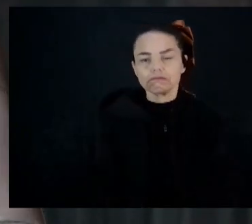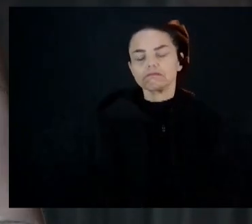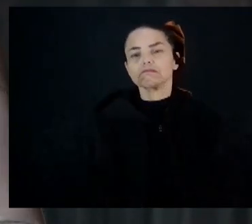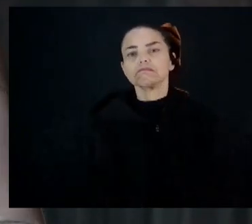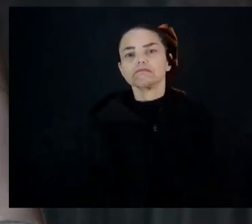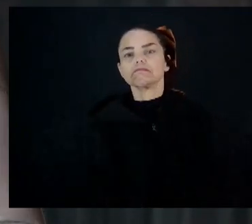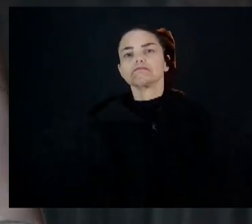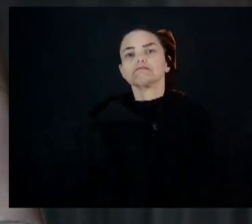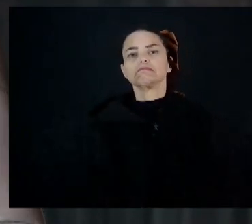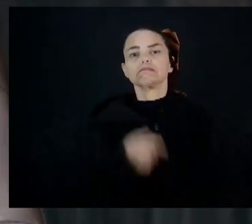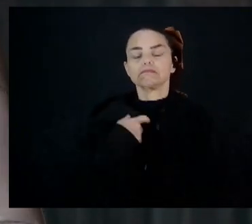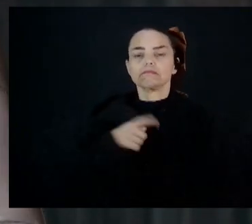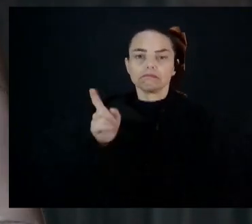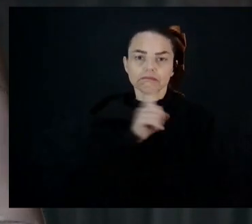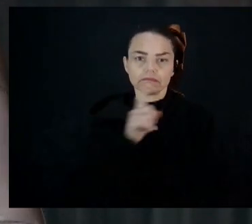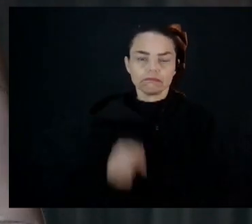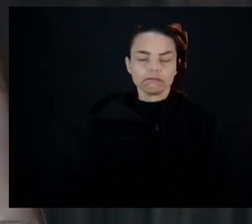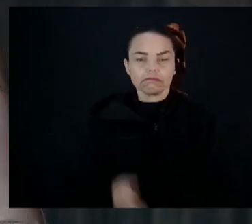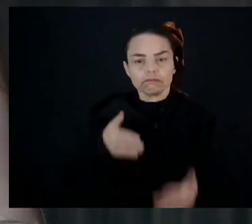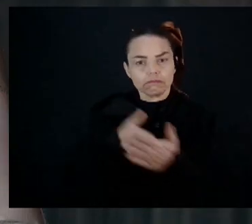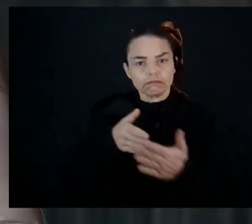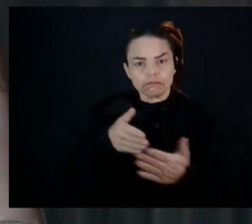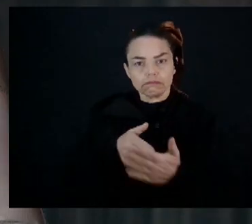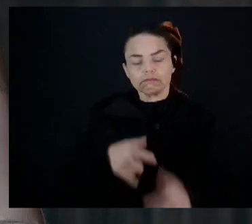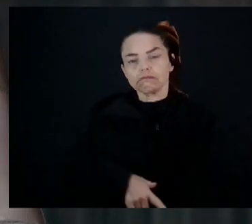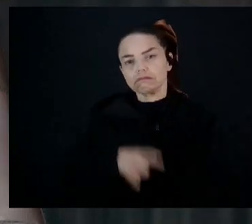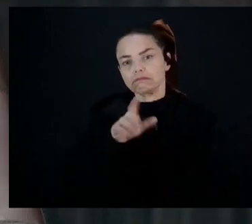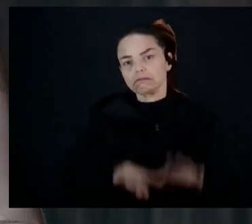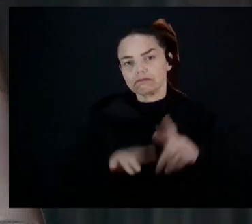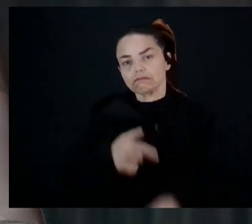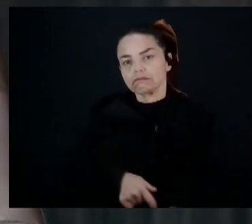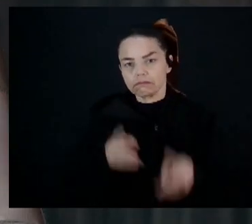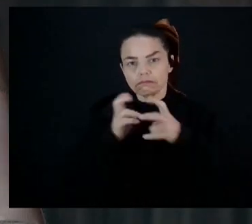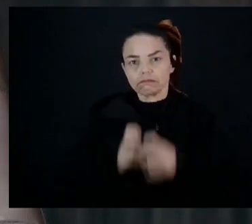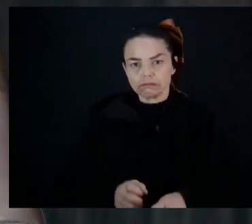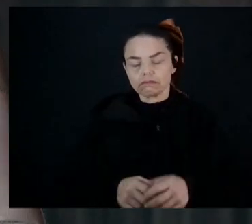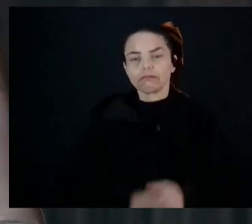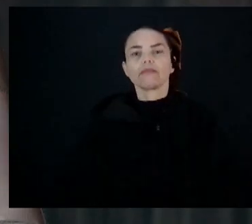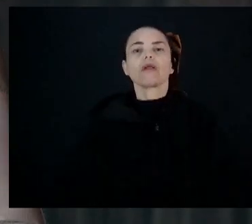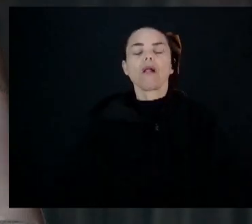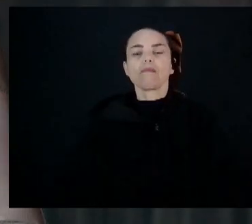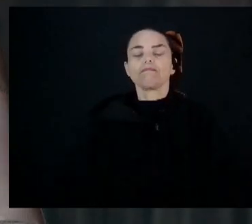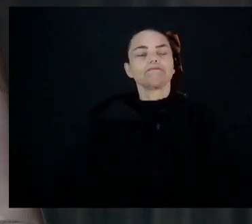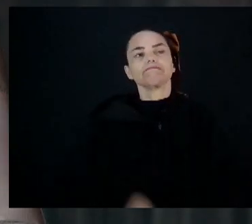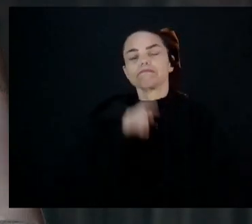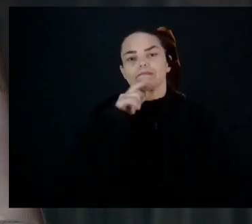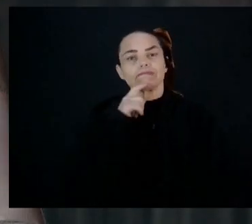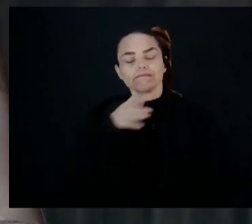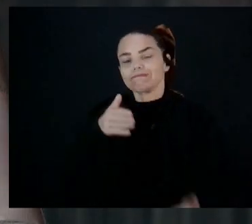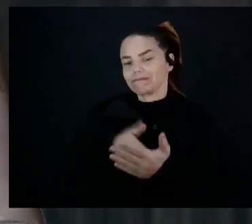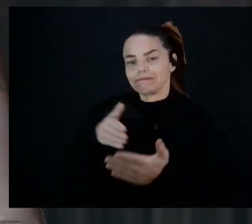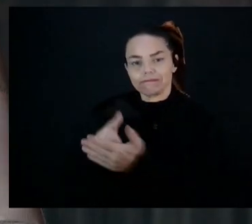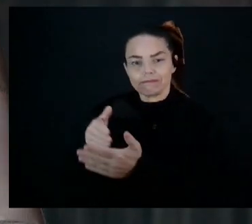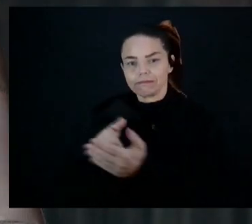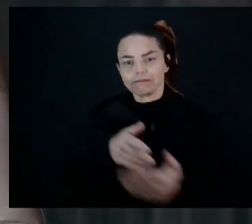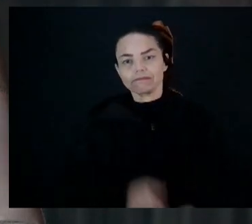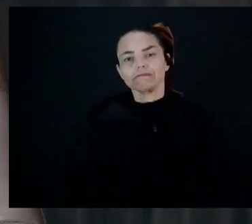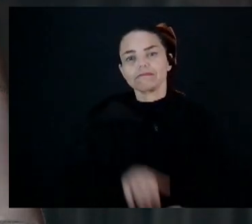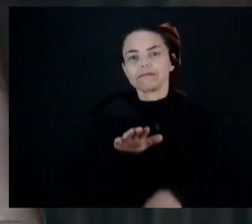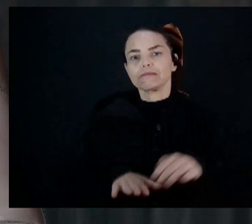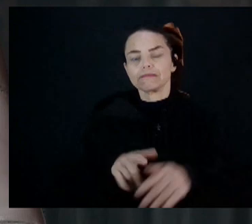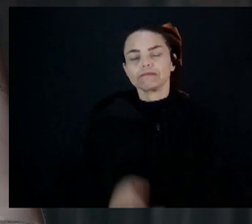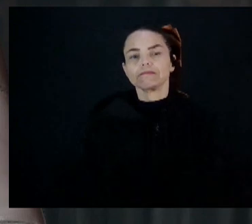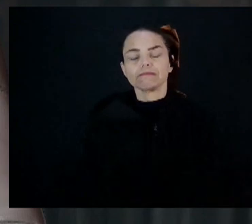digo nem da questão do limite, porque às vezes nem a pessoa percebe que ela não está colocando limite. Exato. Muitas vezes é a